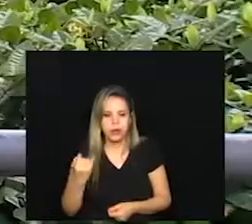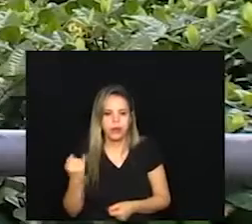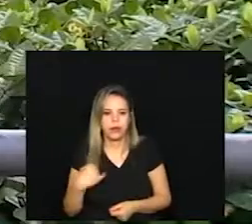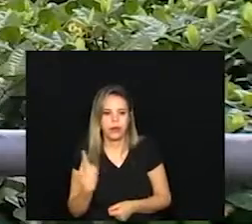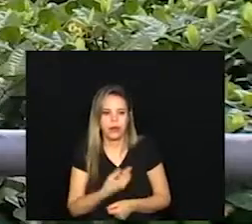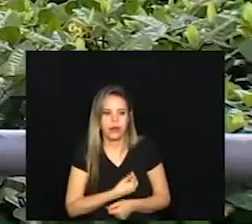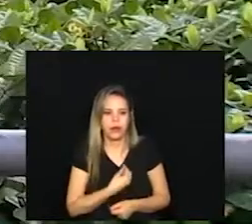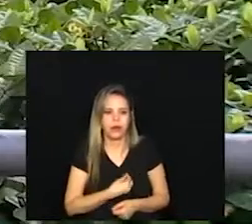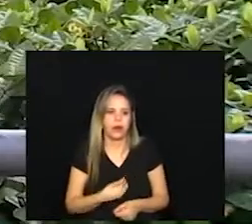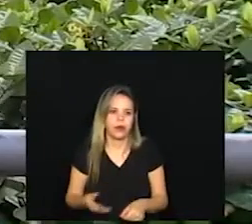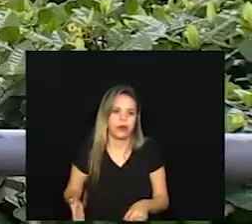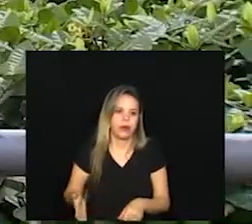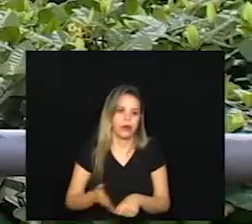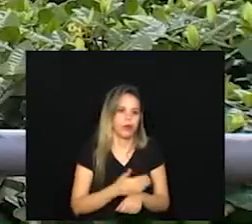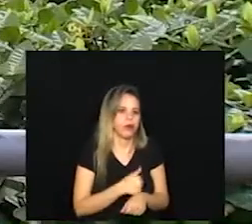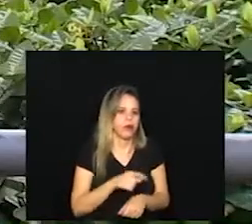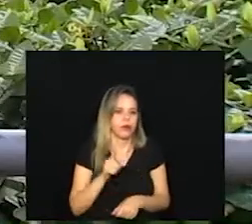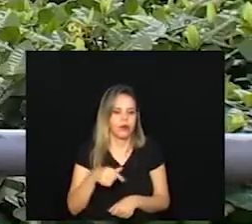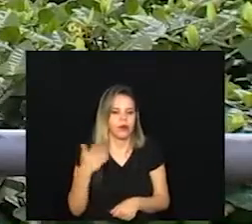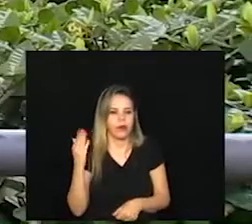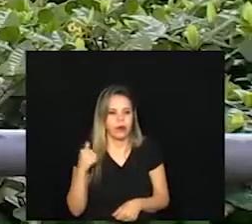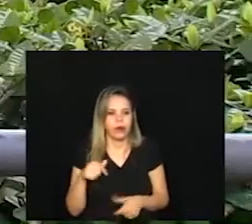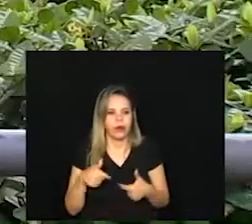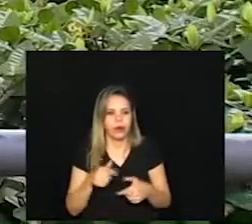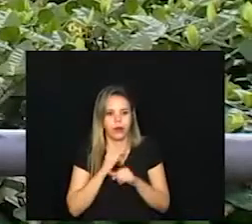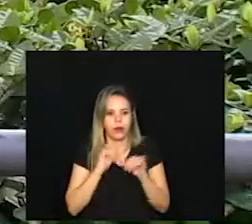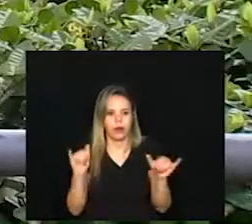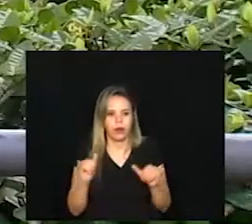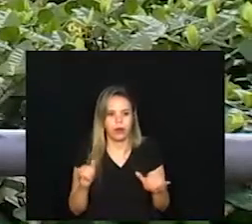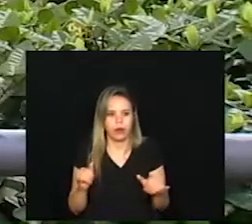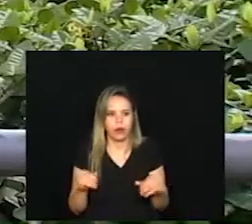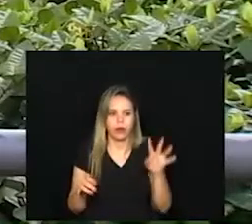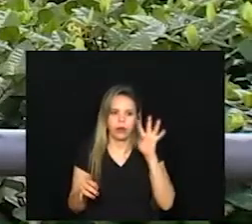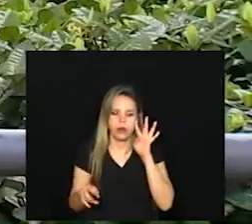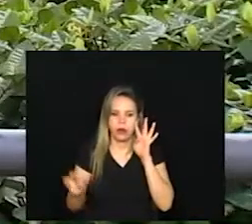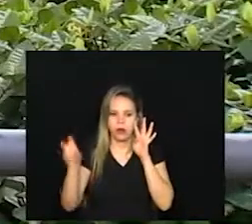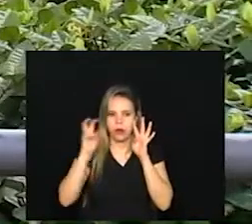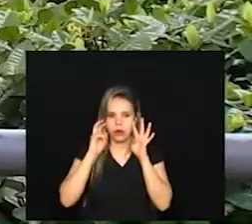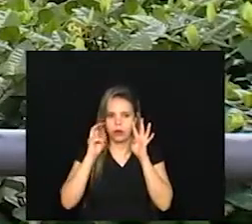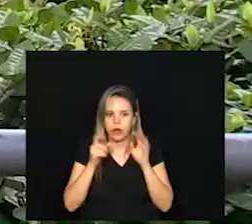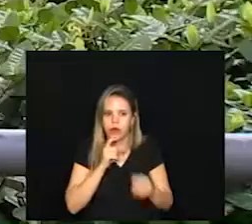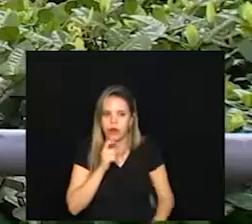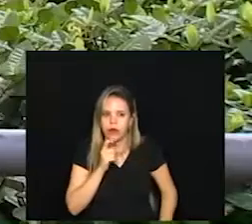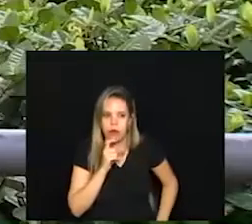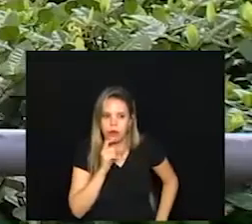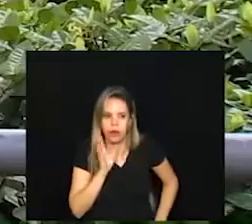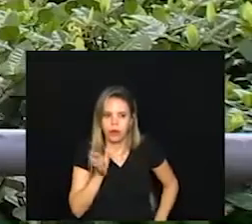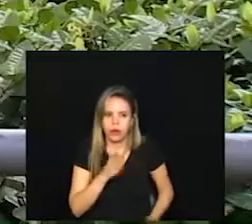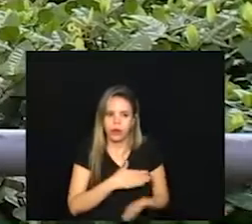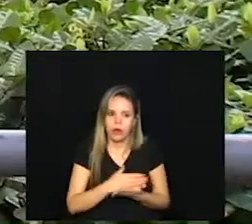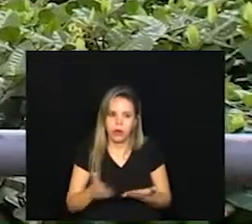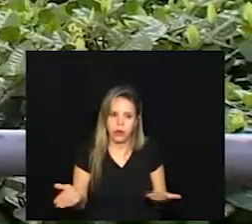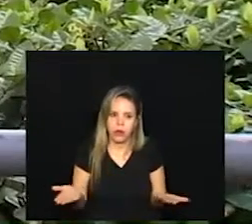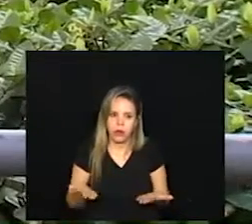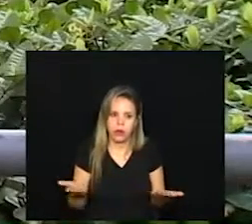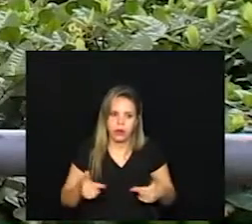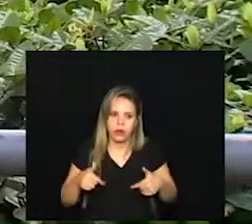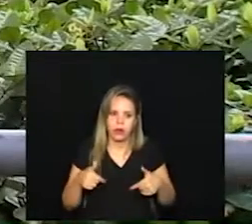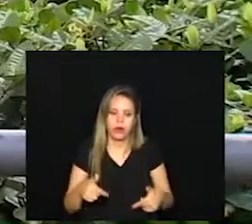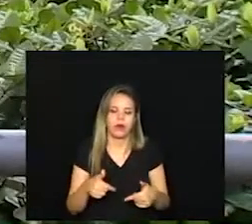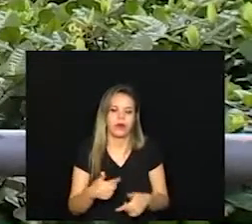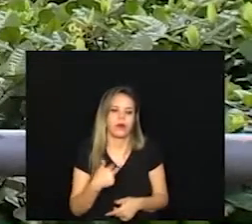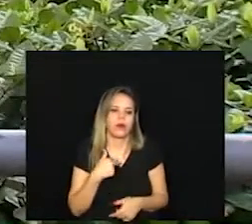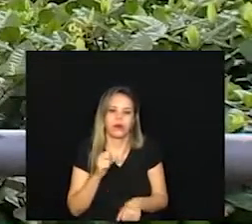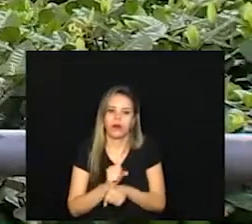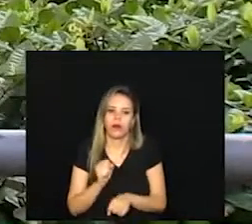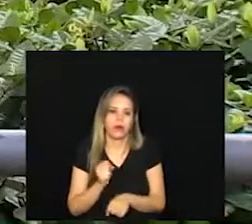que nós estamos antecipando. Assim que soubemos dessa notícia, que vai ser quarta, quinta-feira, o inverno, nós já começamos hoje essas ações, porque não dá